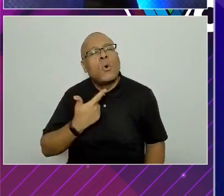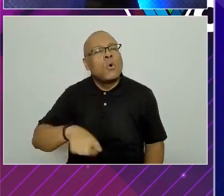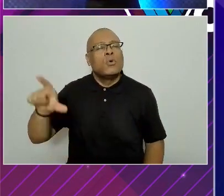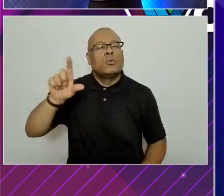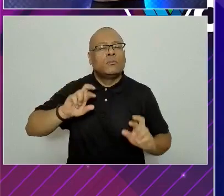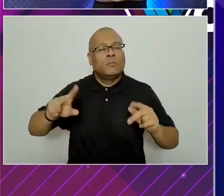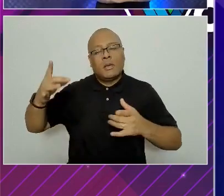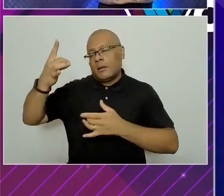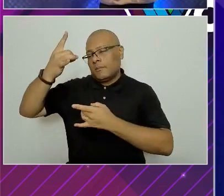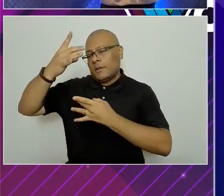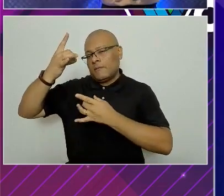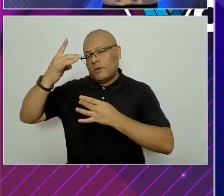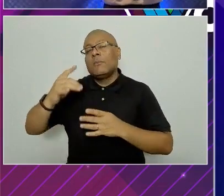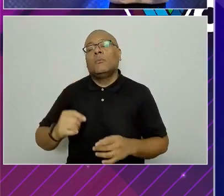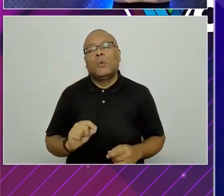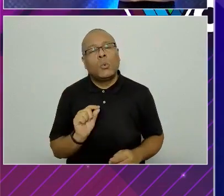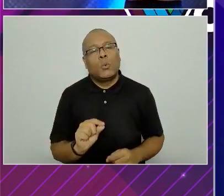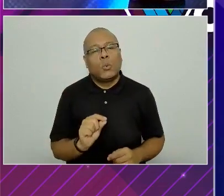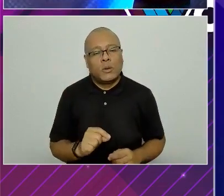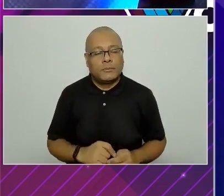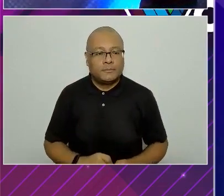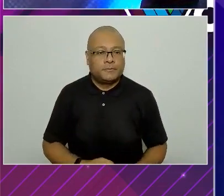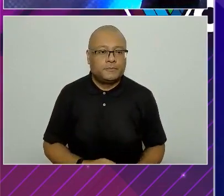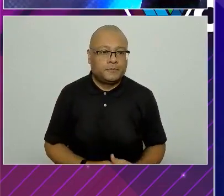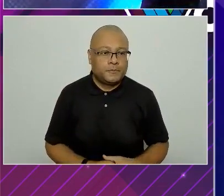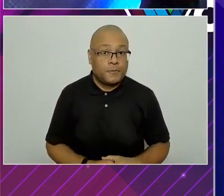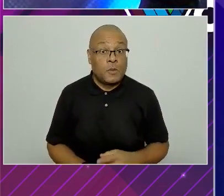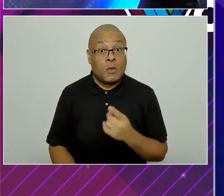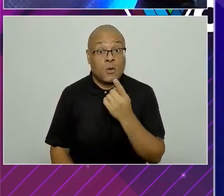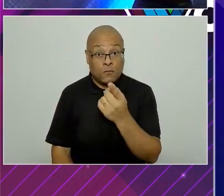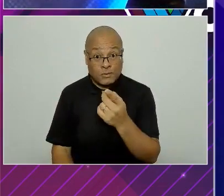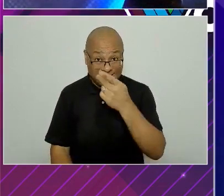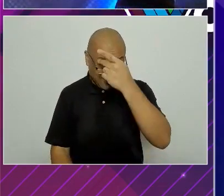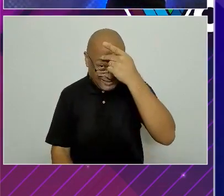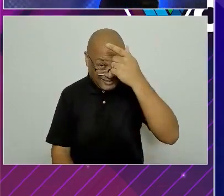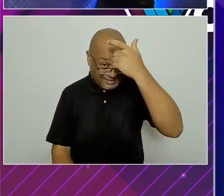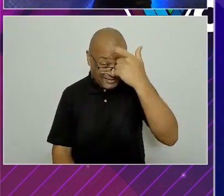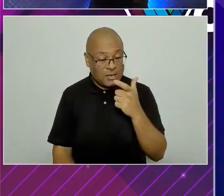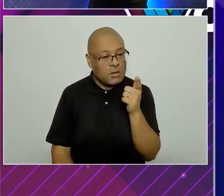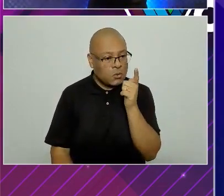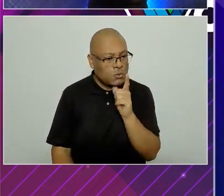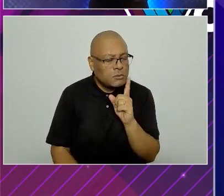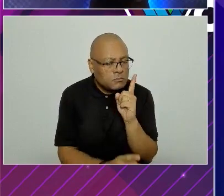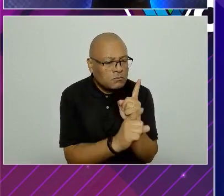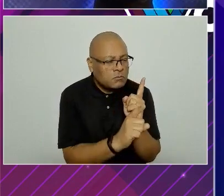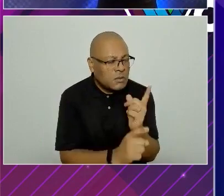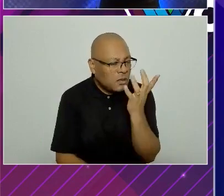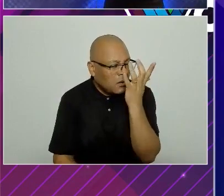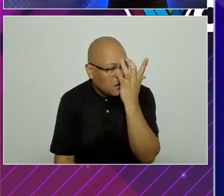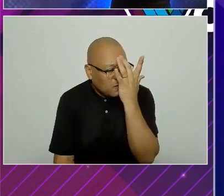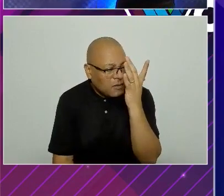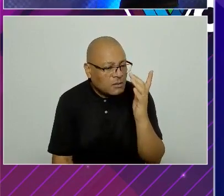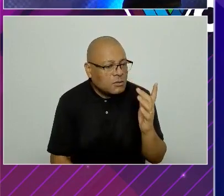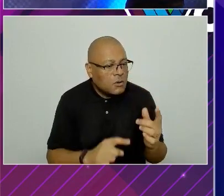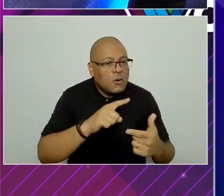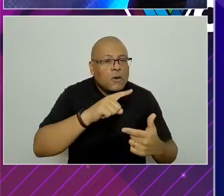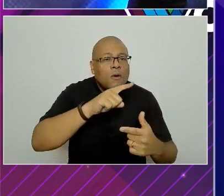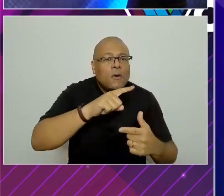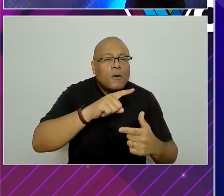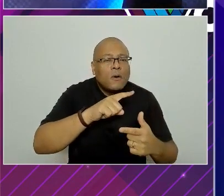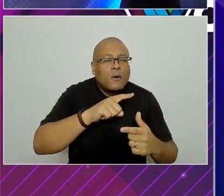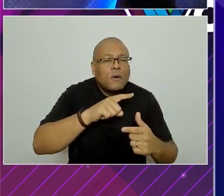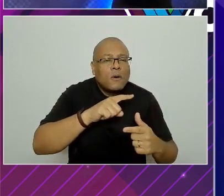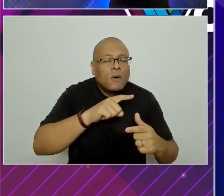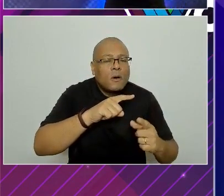performance, essa questão de você, pessoa, conseguir identificar muito melhor essas variações, por exemplo, né, um dos exemplos que